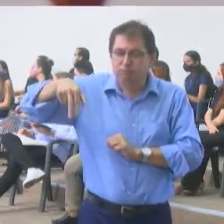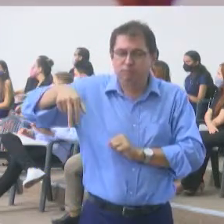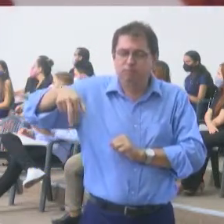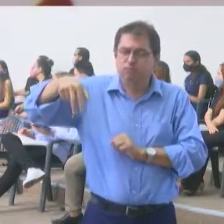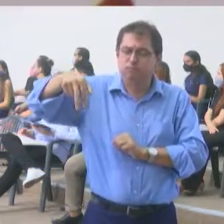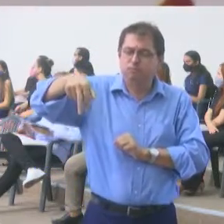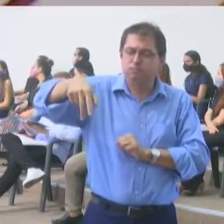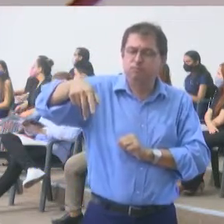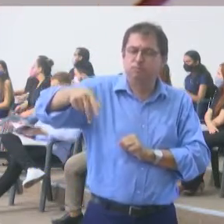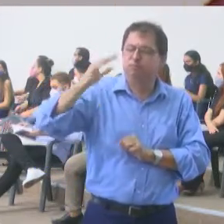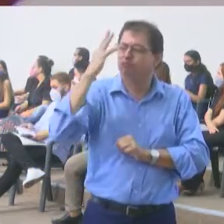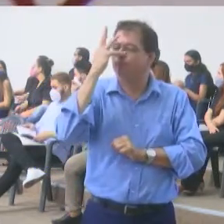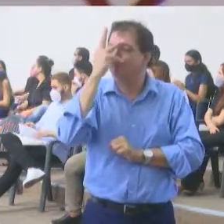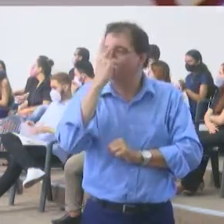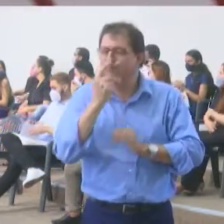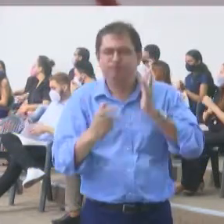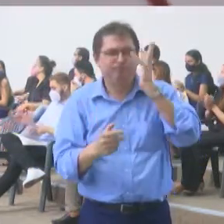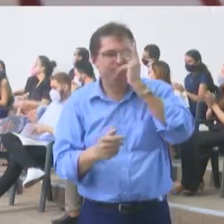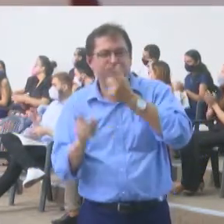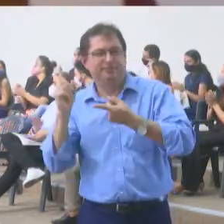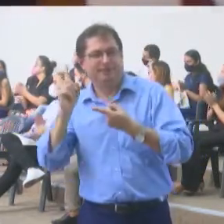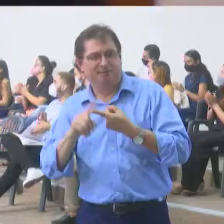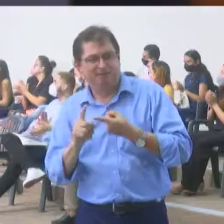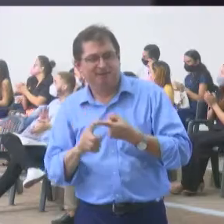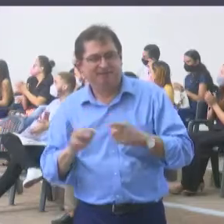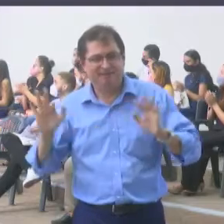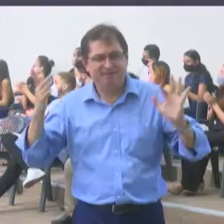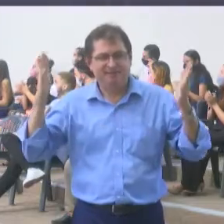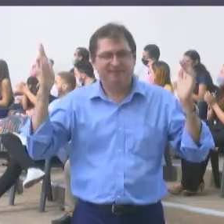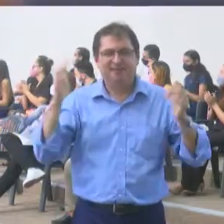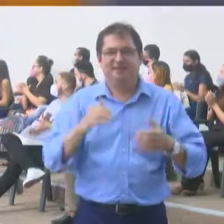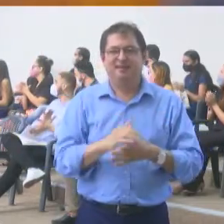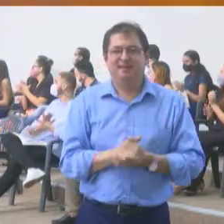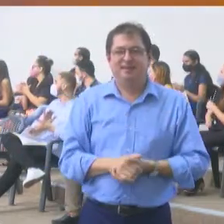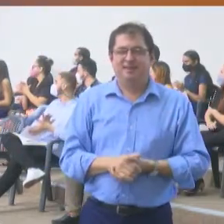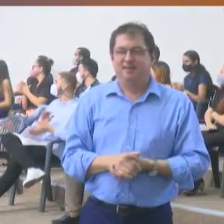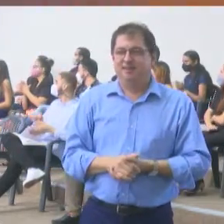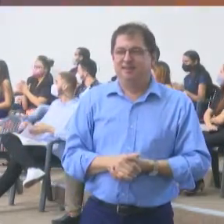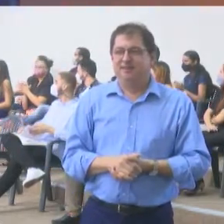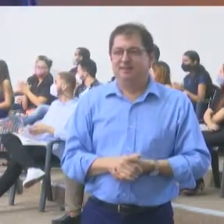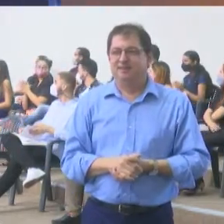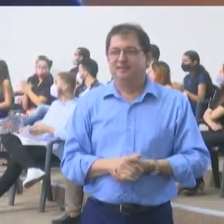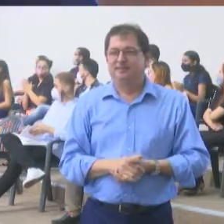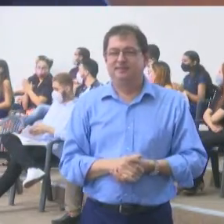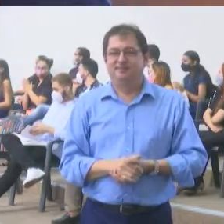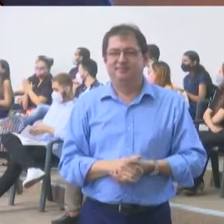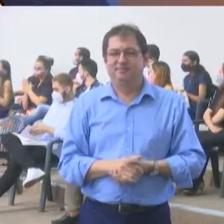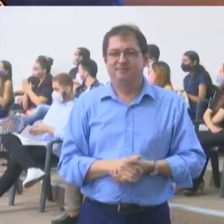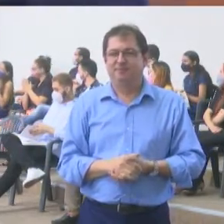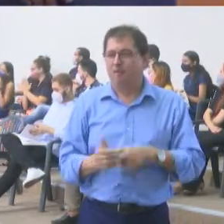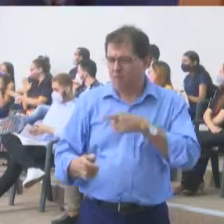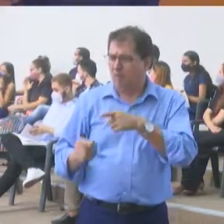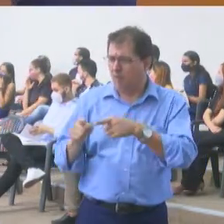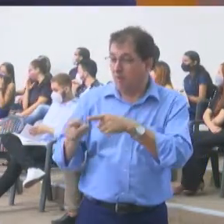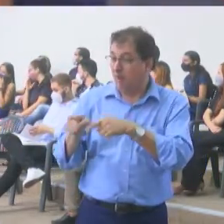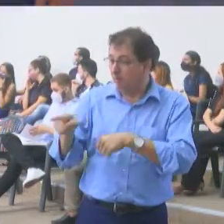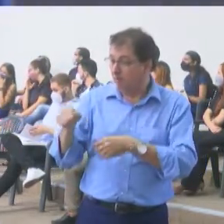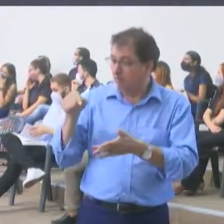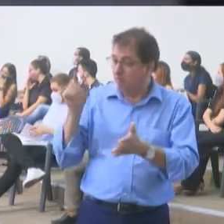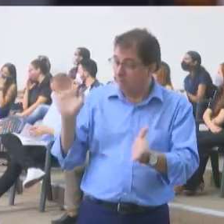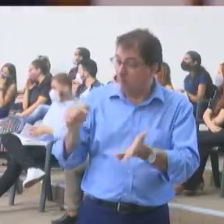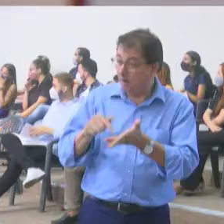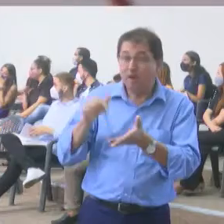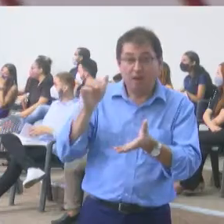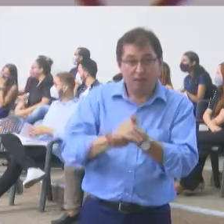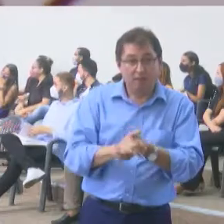Dê um aplauso para esse moço aqui bonito. Peguei ele de surpresa. Já casou, Cássio? Já casou? Vai chegar a hora, tá bom? Fica tranquilo. Assim como